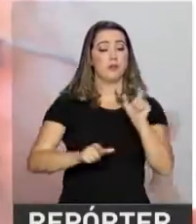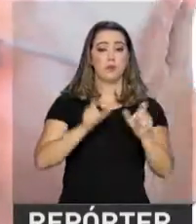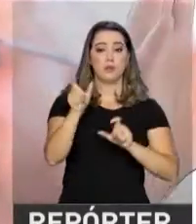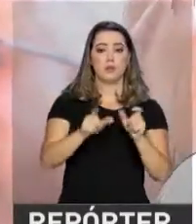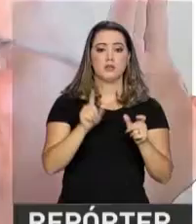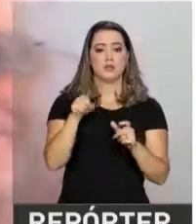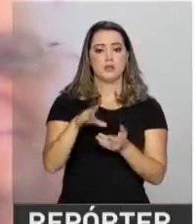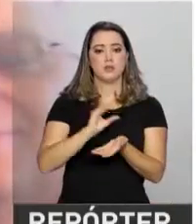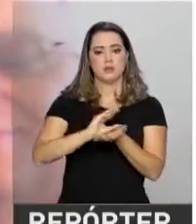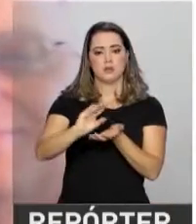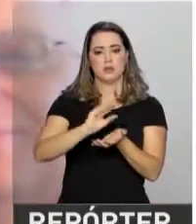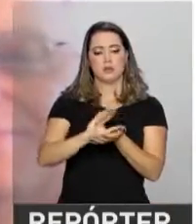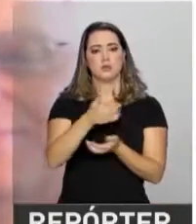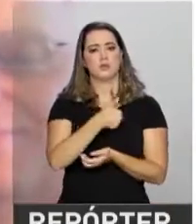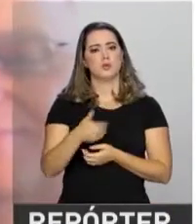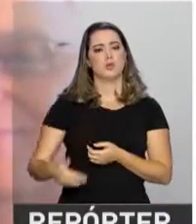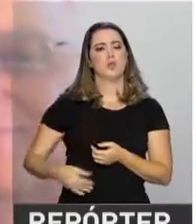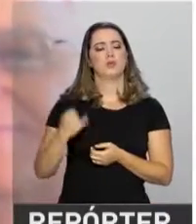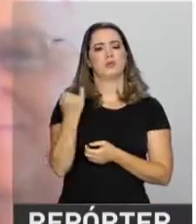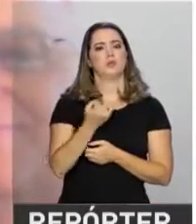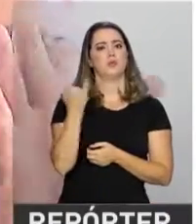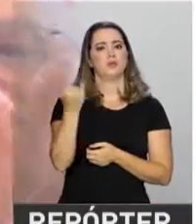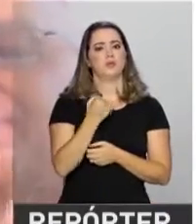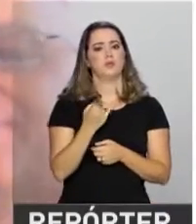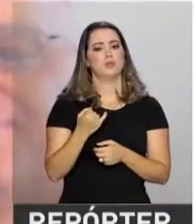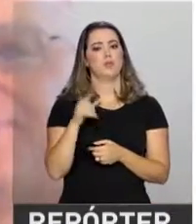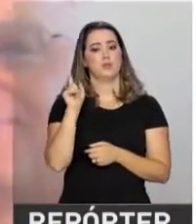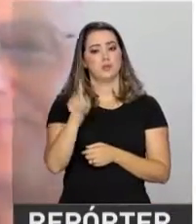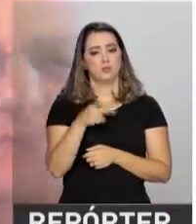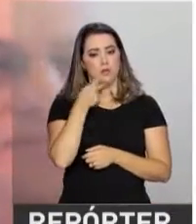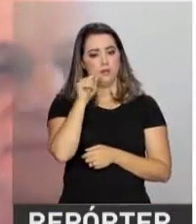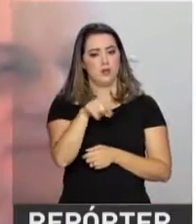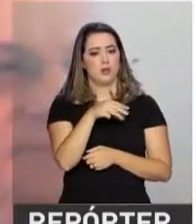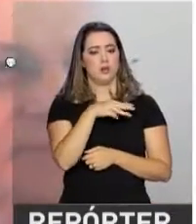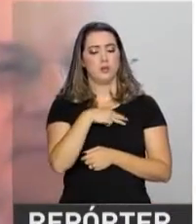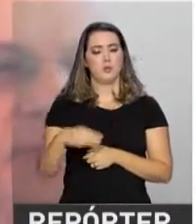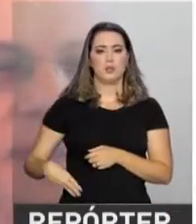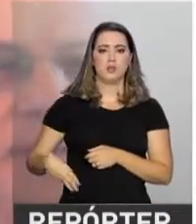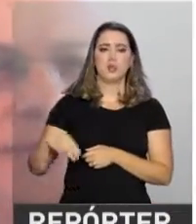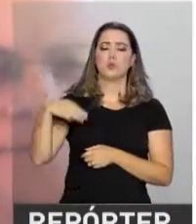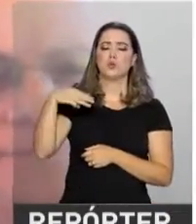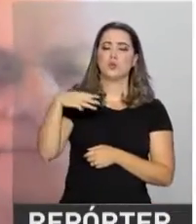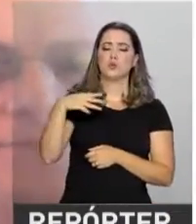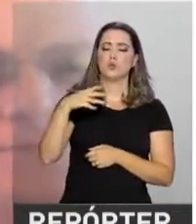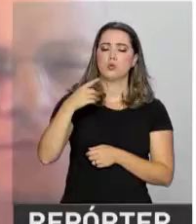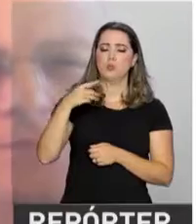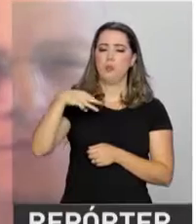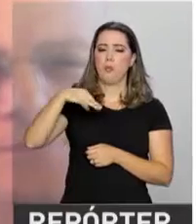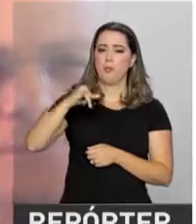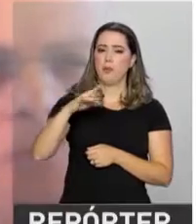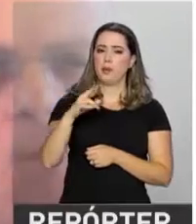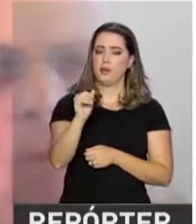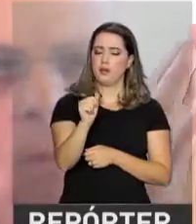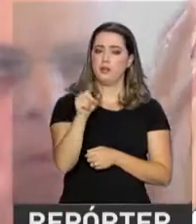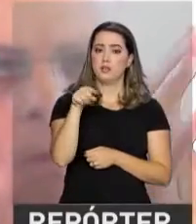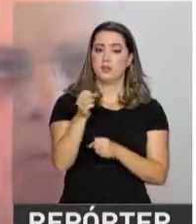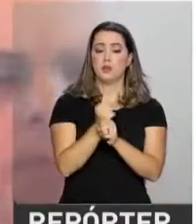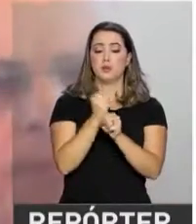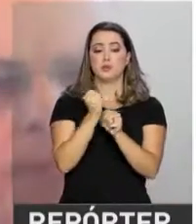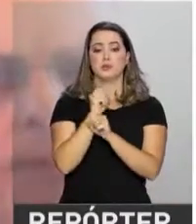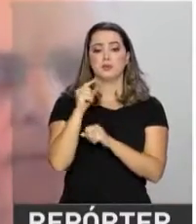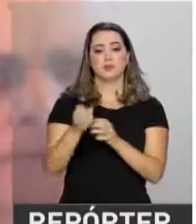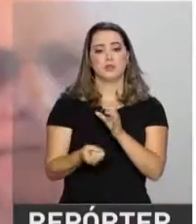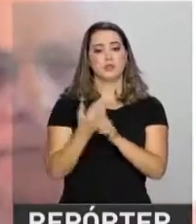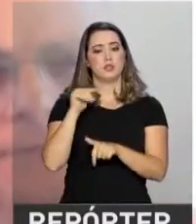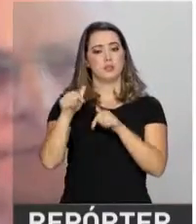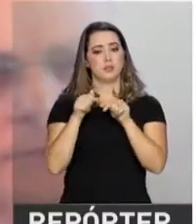claro investimento público é fundamental muito bem disse o ministro moreira franco que uma obra de infraestrutura ela gera muito